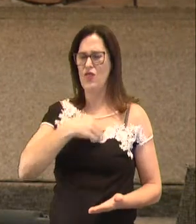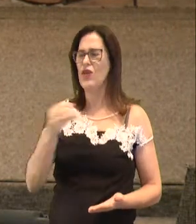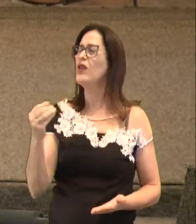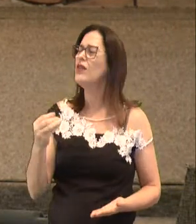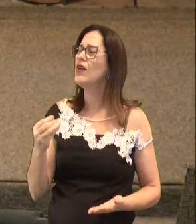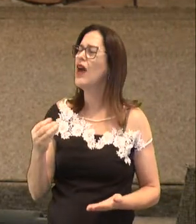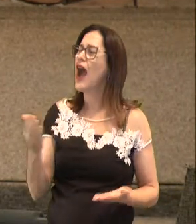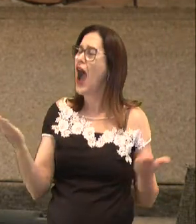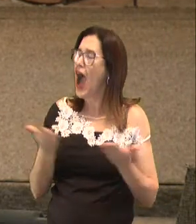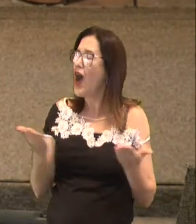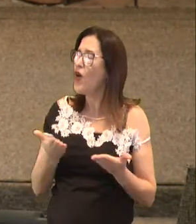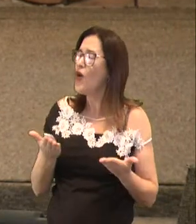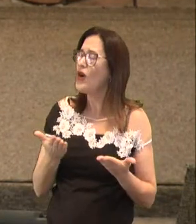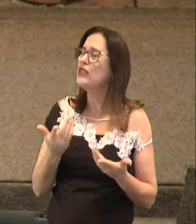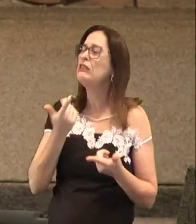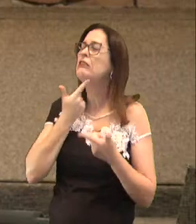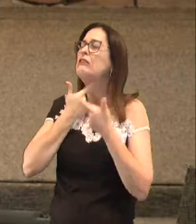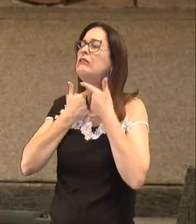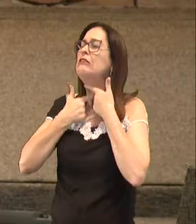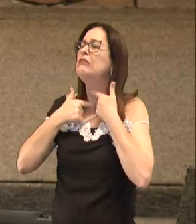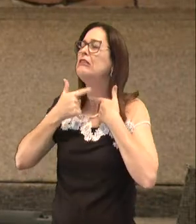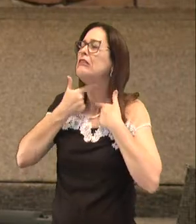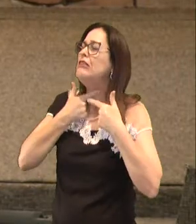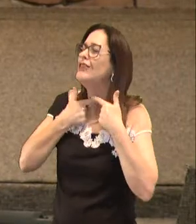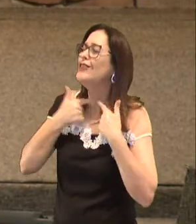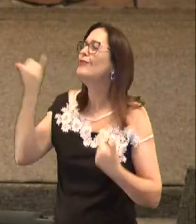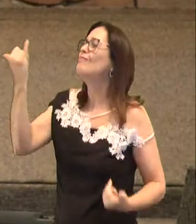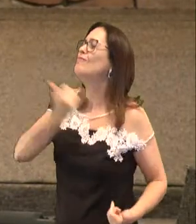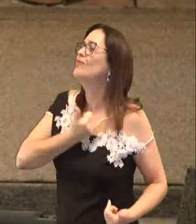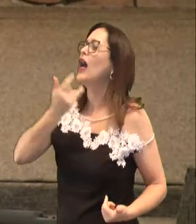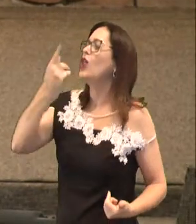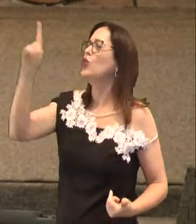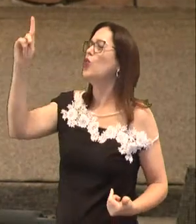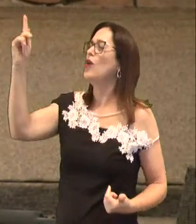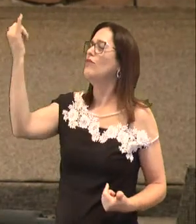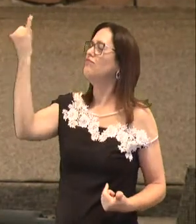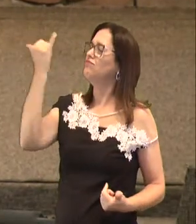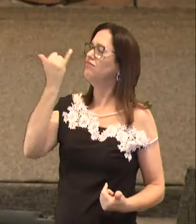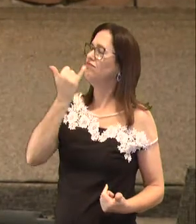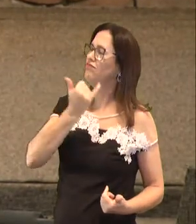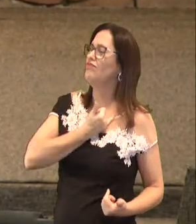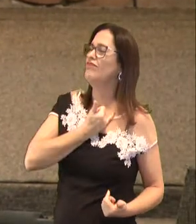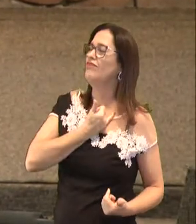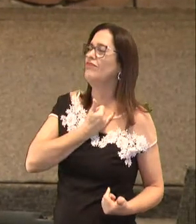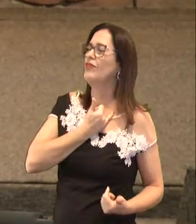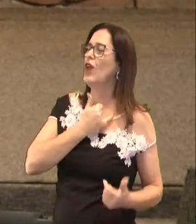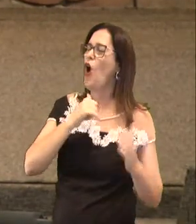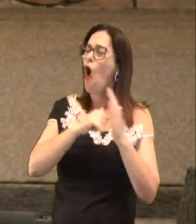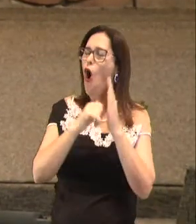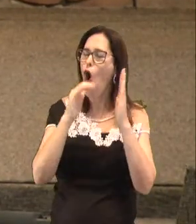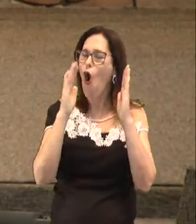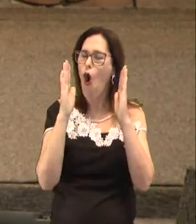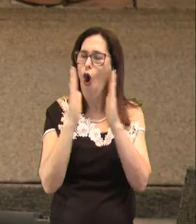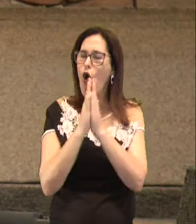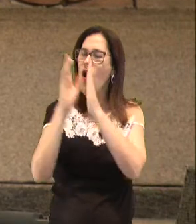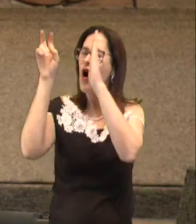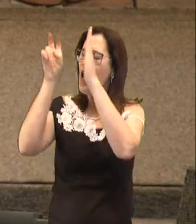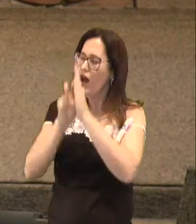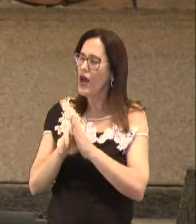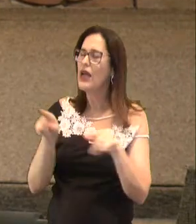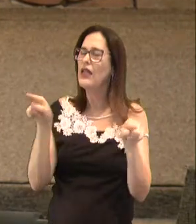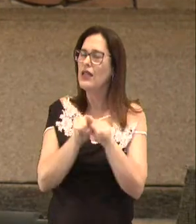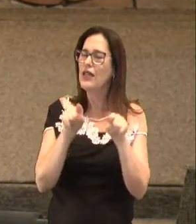estamos nesse momento sedentos por ouvir a Tua voz. É assim que nós oramos, suplicando e